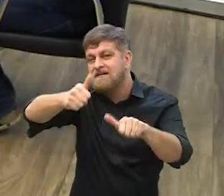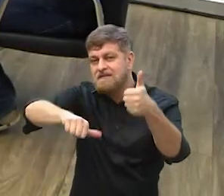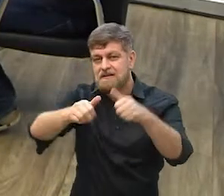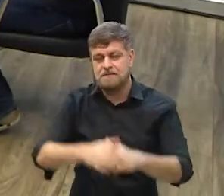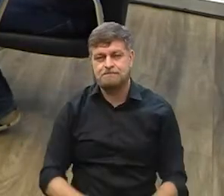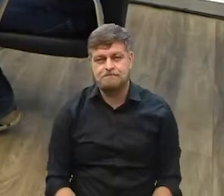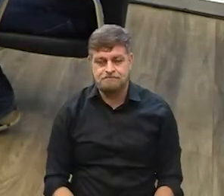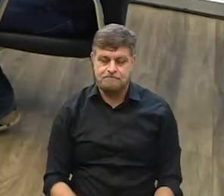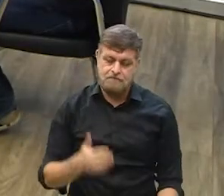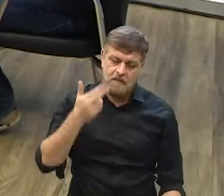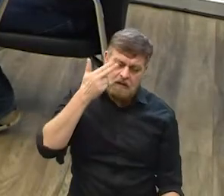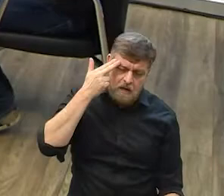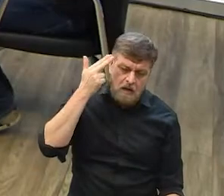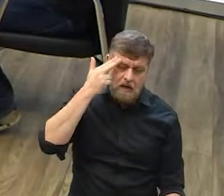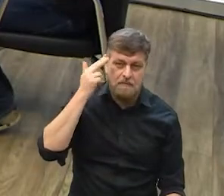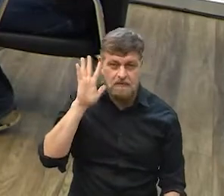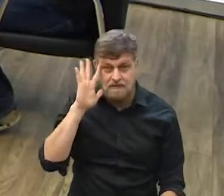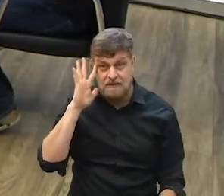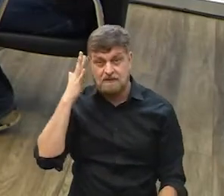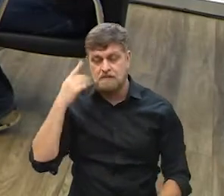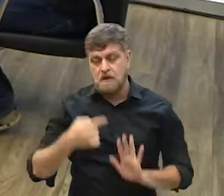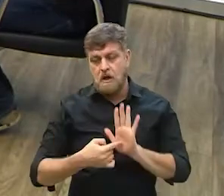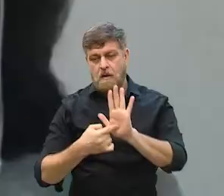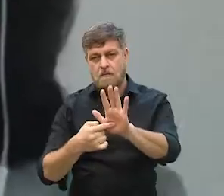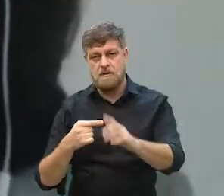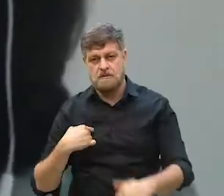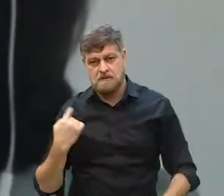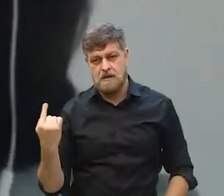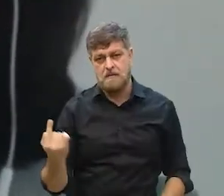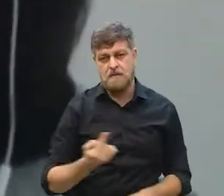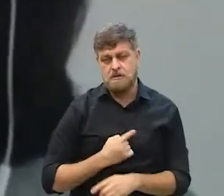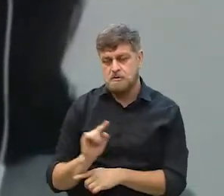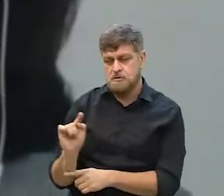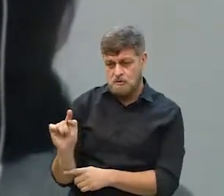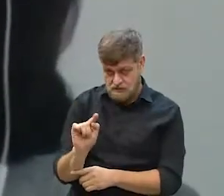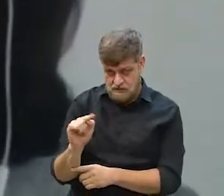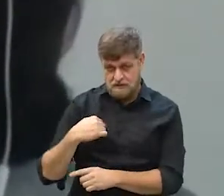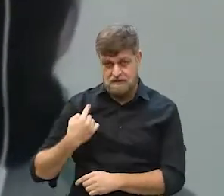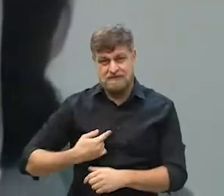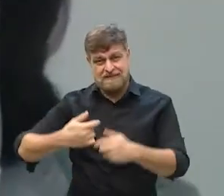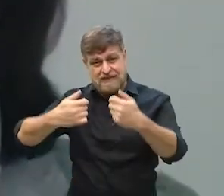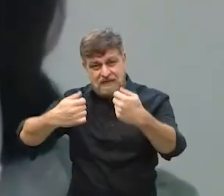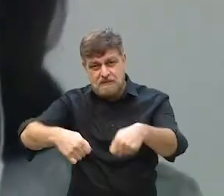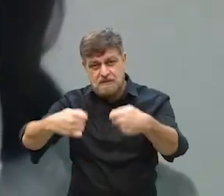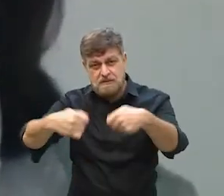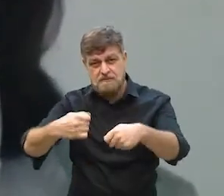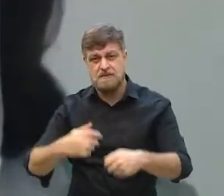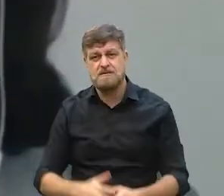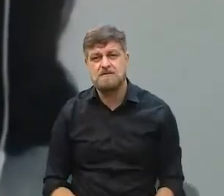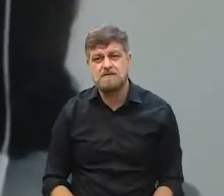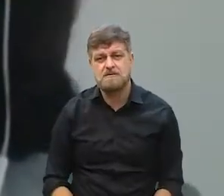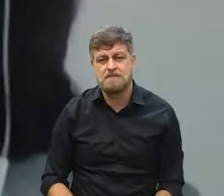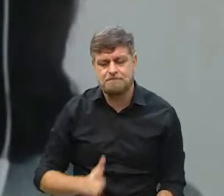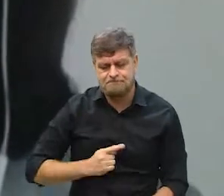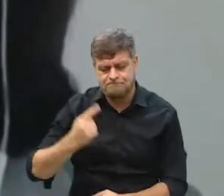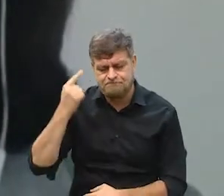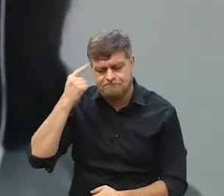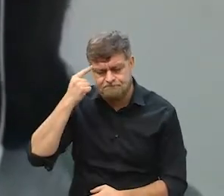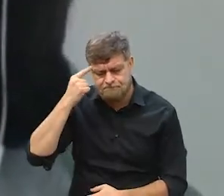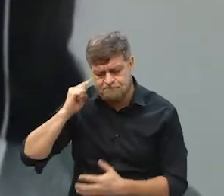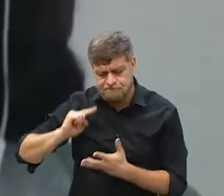Então, Gabriel, essa decisão talvez mostre para a gente o quanto que nós precisamos pensar